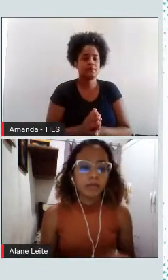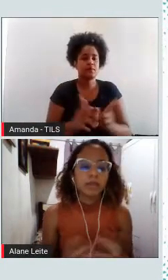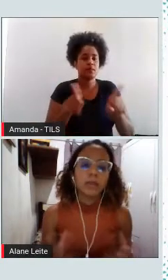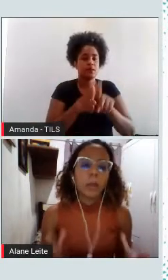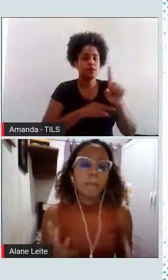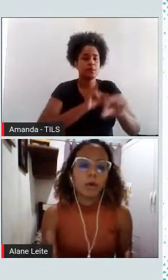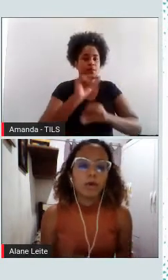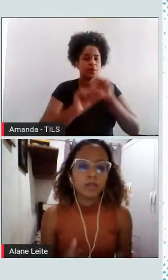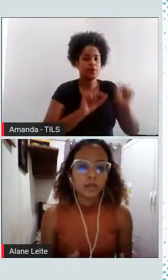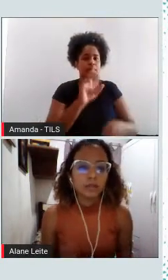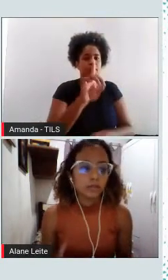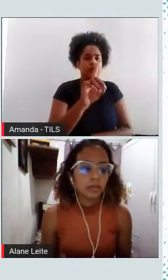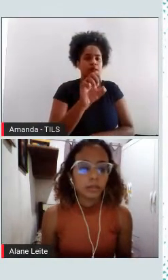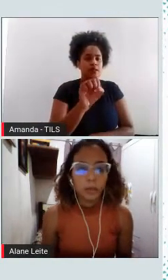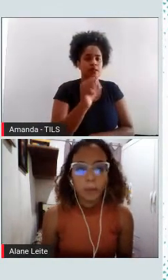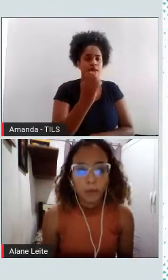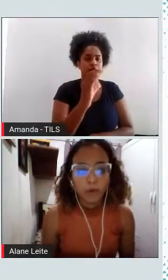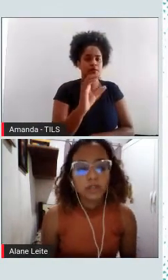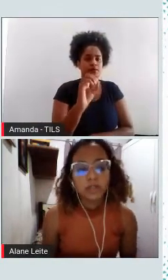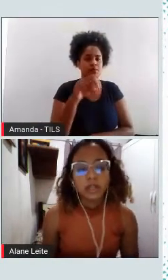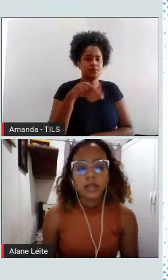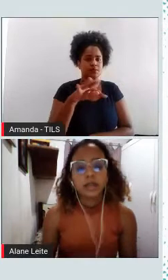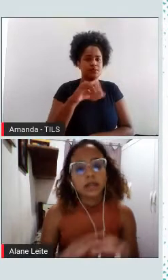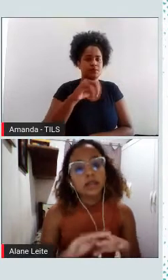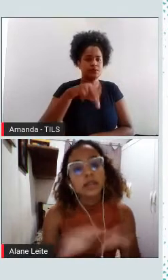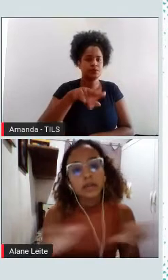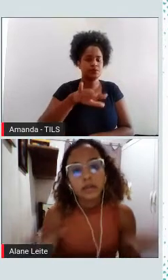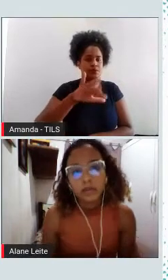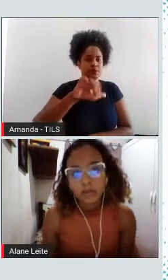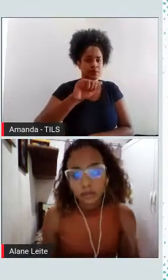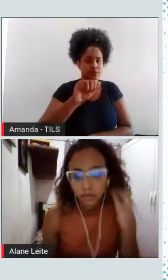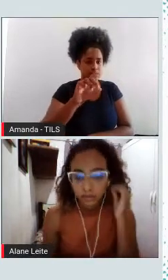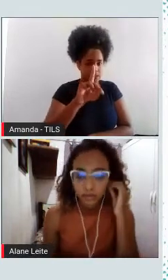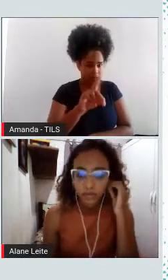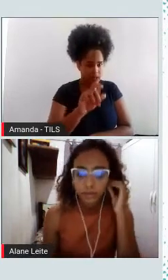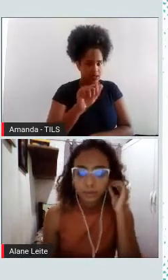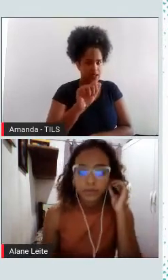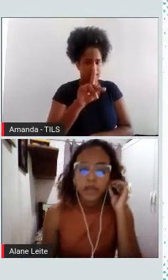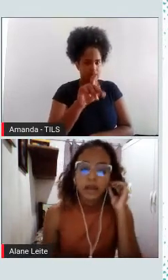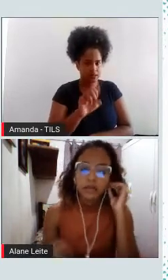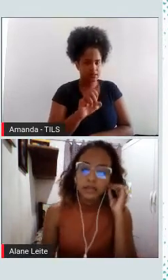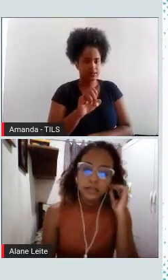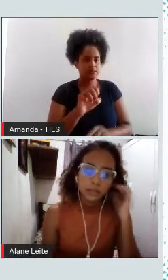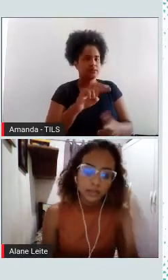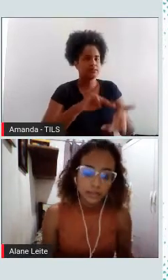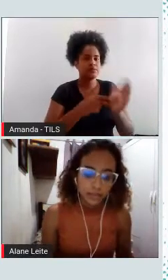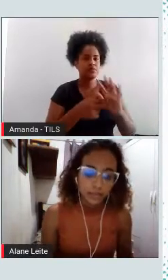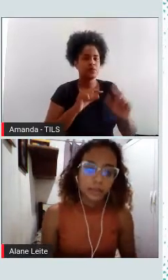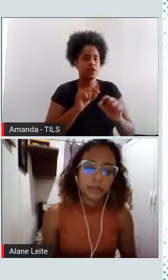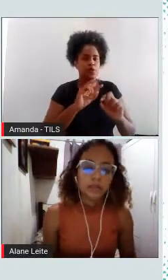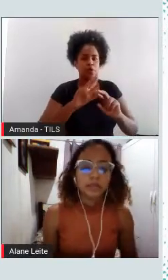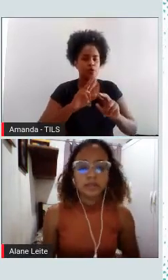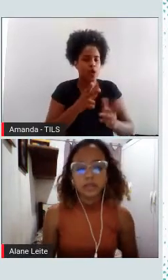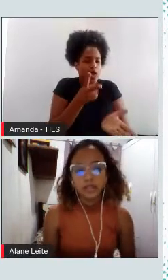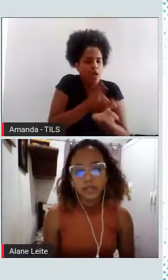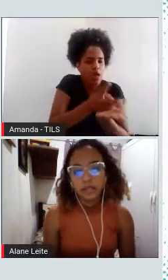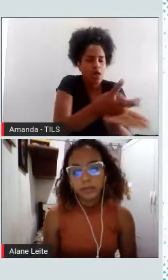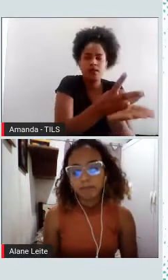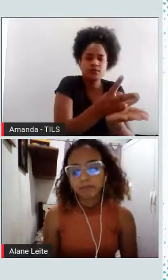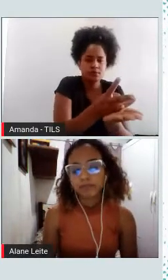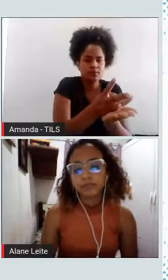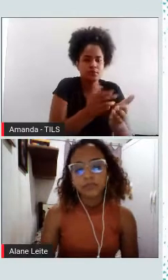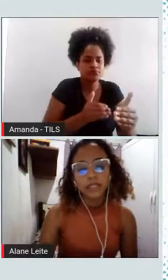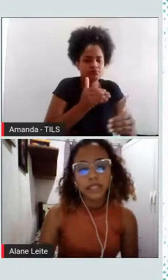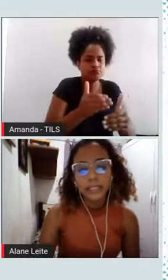é formada por poros, é constituída por poros, então ela não é uma coisa contínua. A divisibilidade, que pode ser